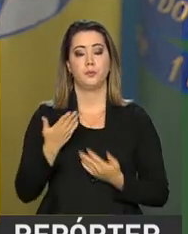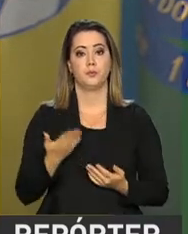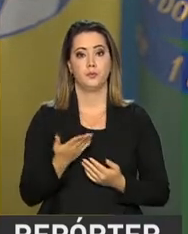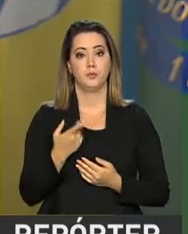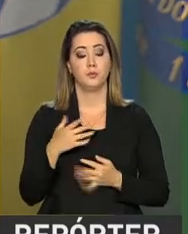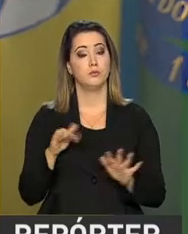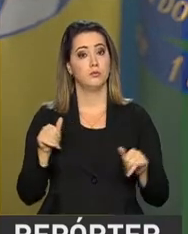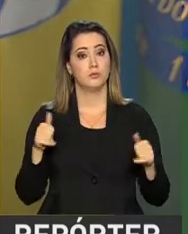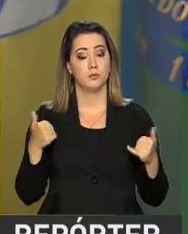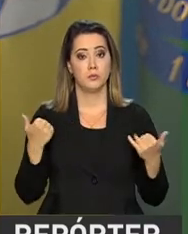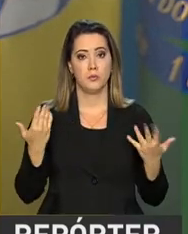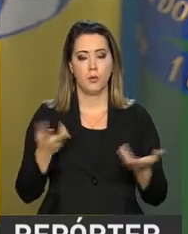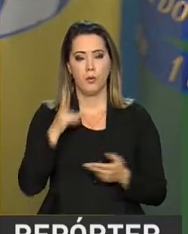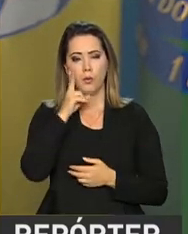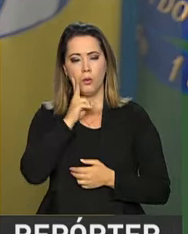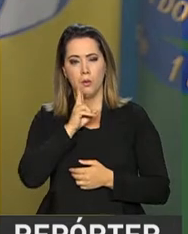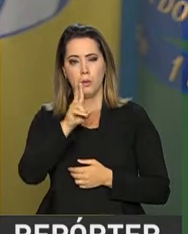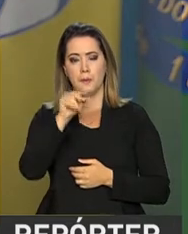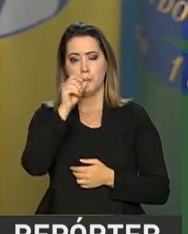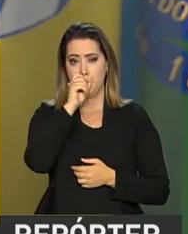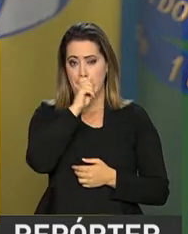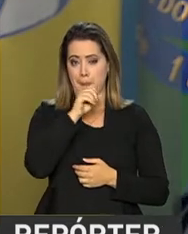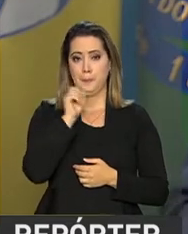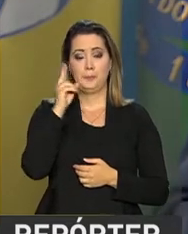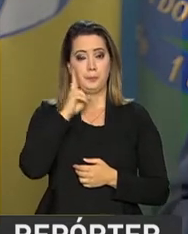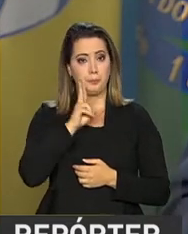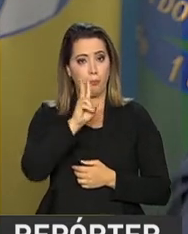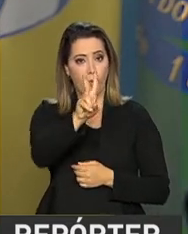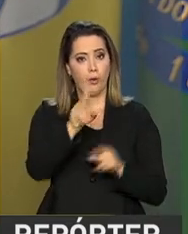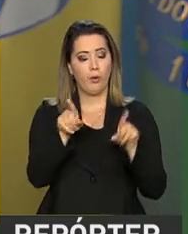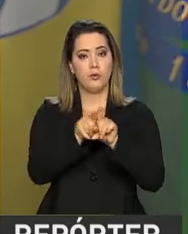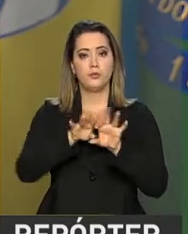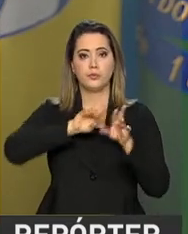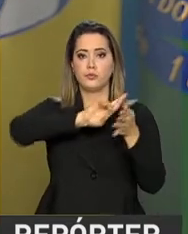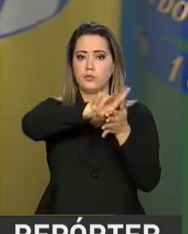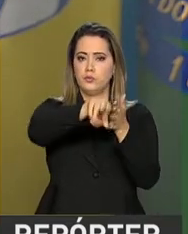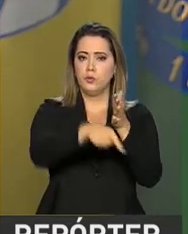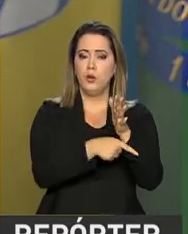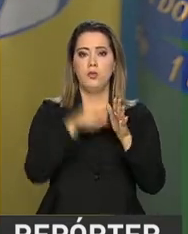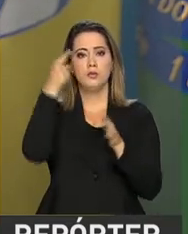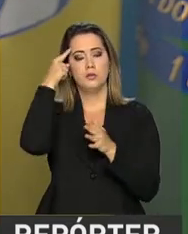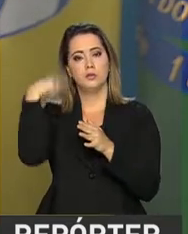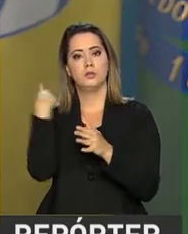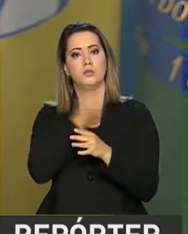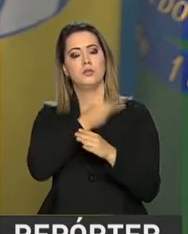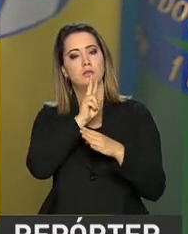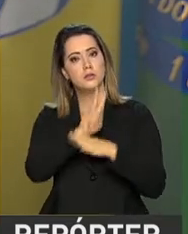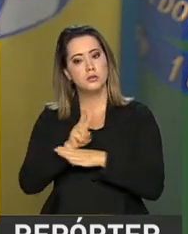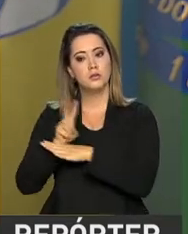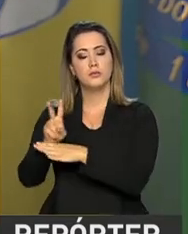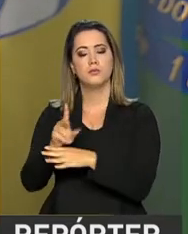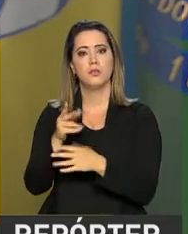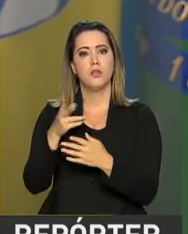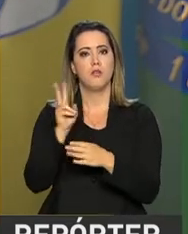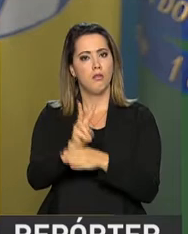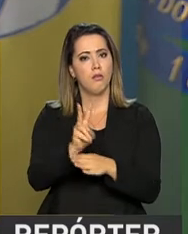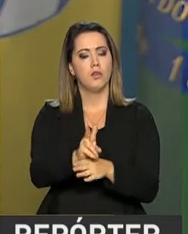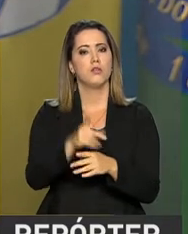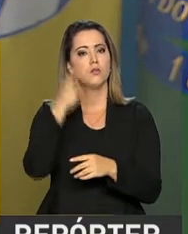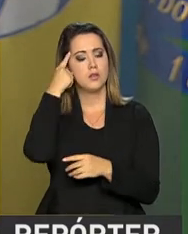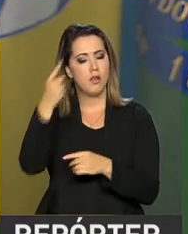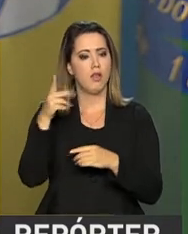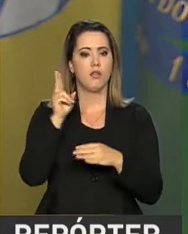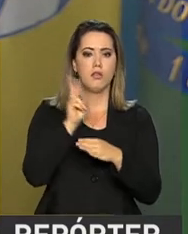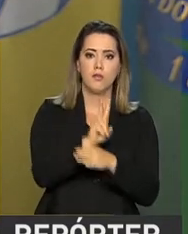portanto eu vejo uma espécie de síntese de tantas ideias que temos defendido e praticado ao longo do nosso